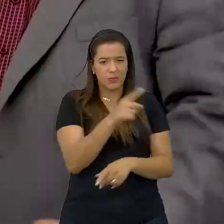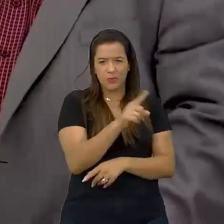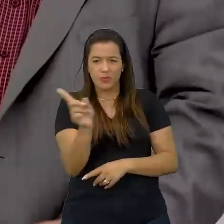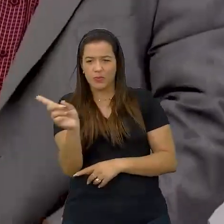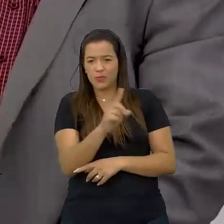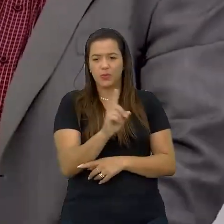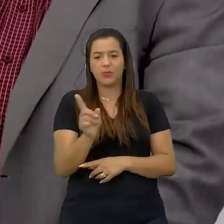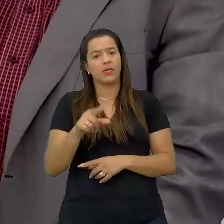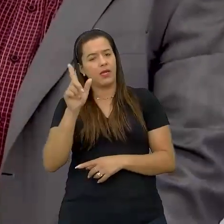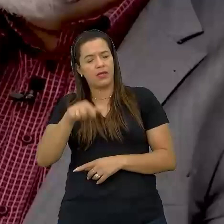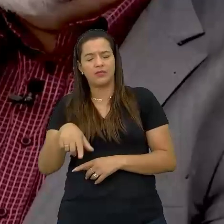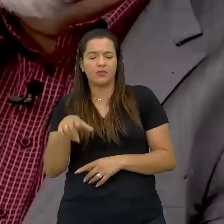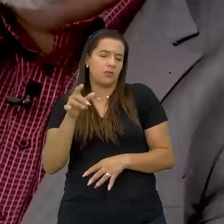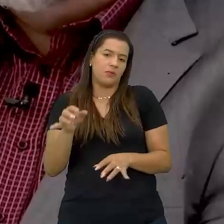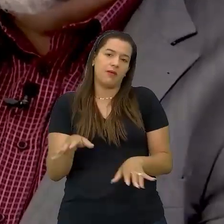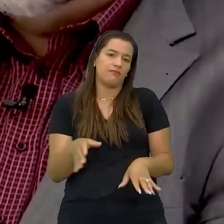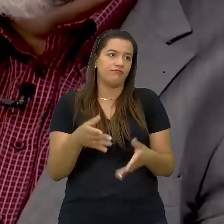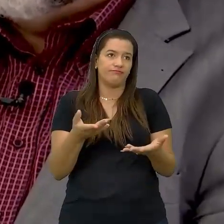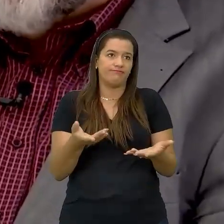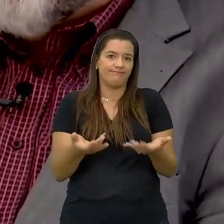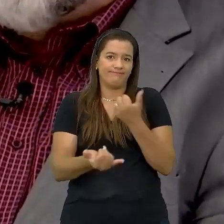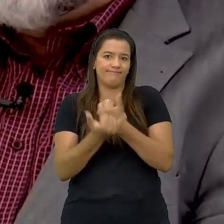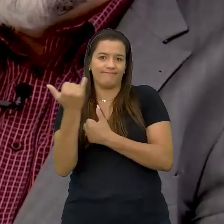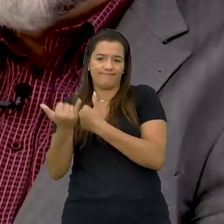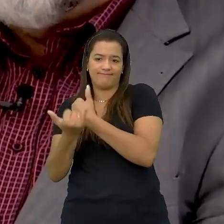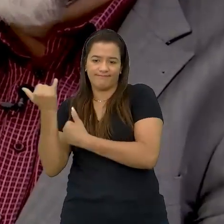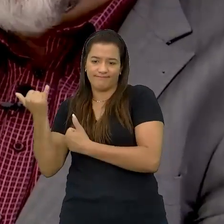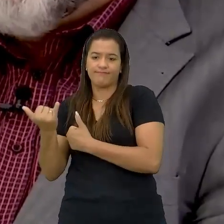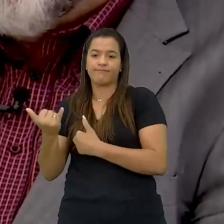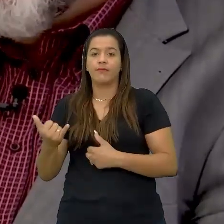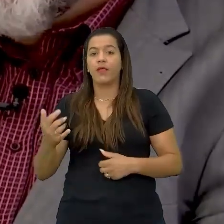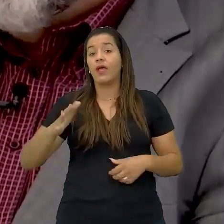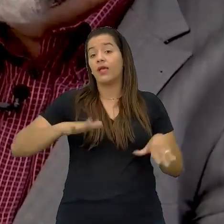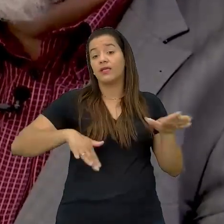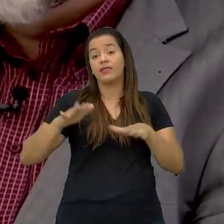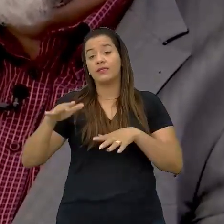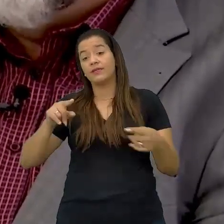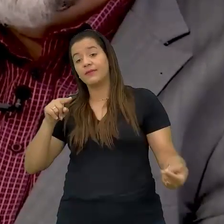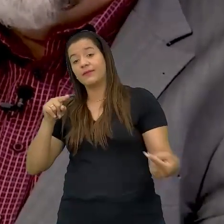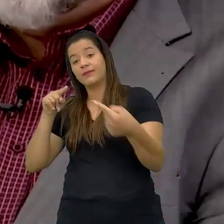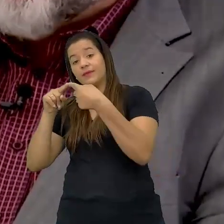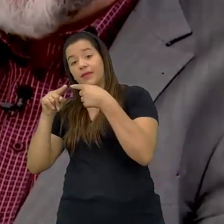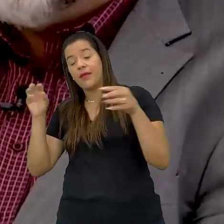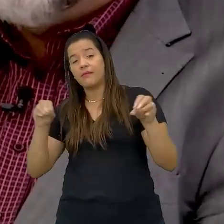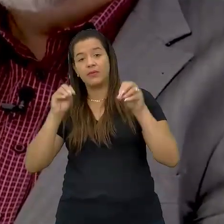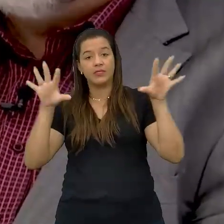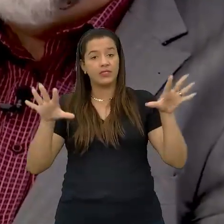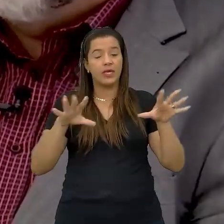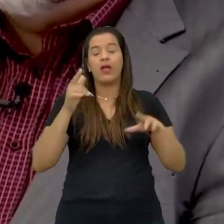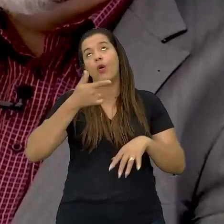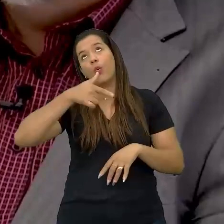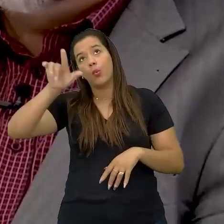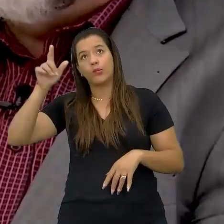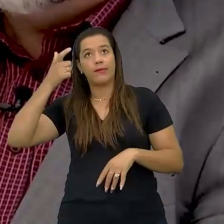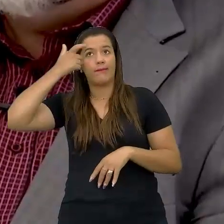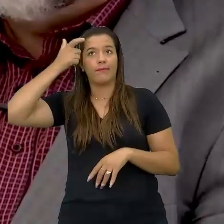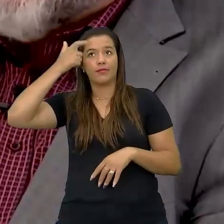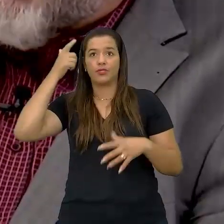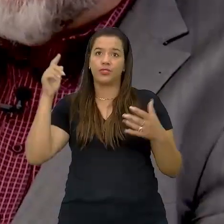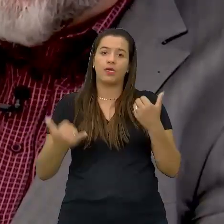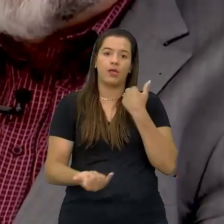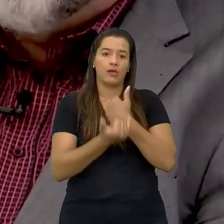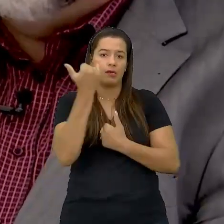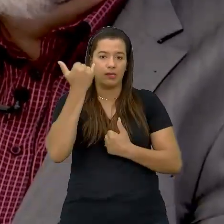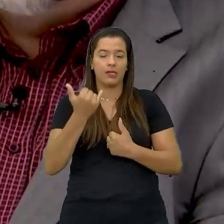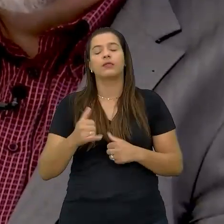cá. Isso é ilusório, né? A tecnologia, se ela for destinada à magia, isso é outra coisa. Aí faz parte da ilusão, mas eu gosto